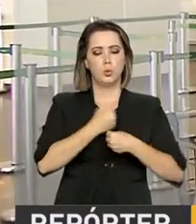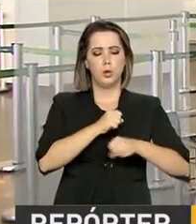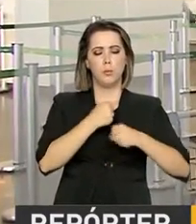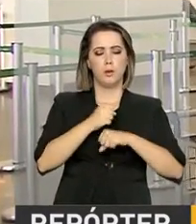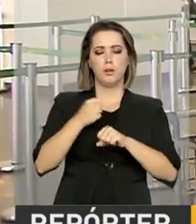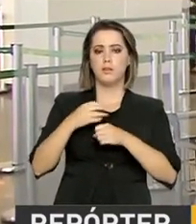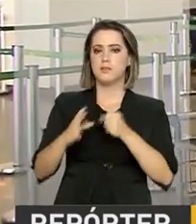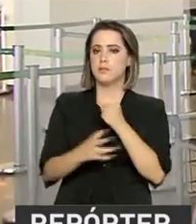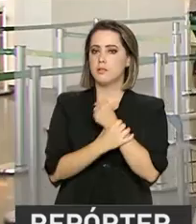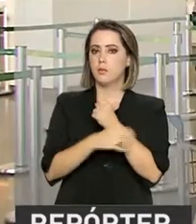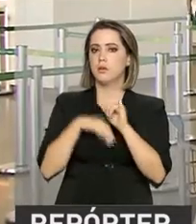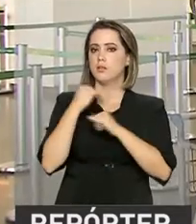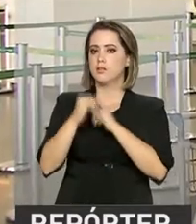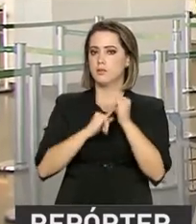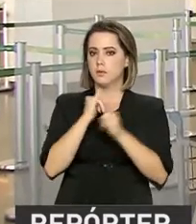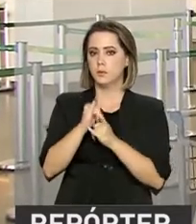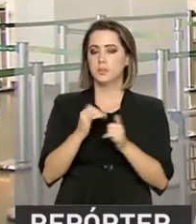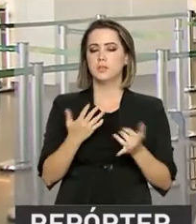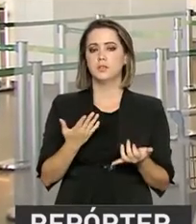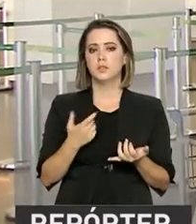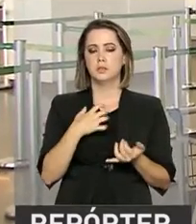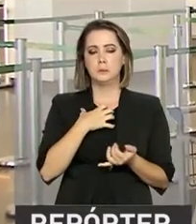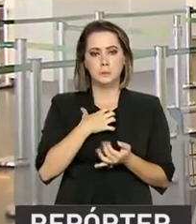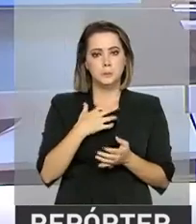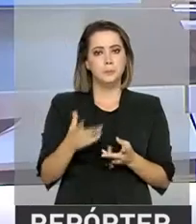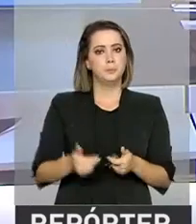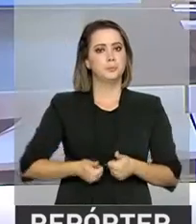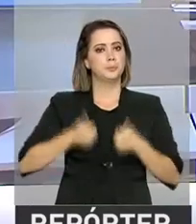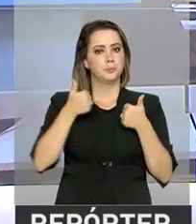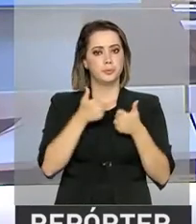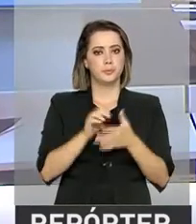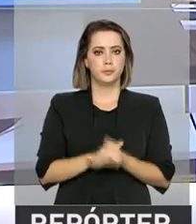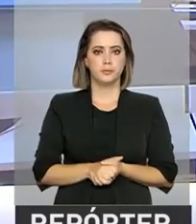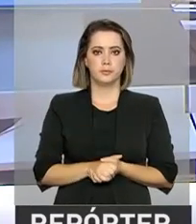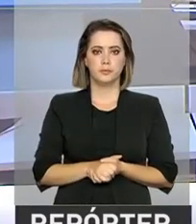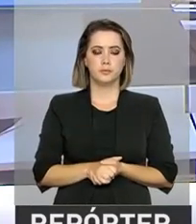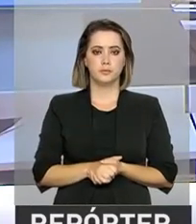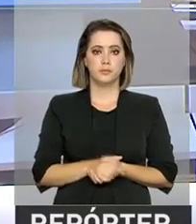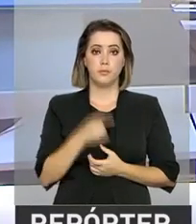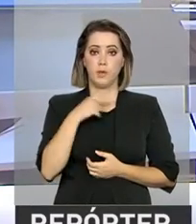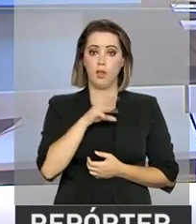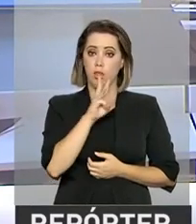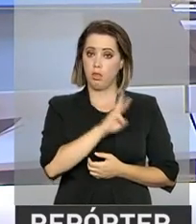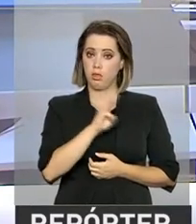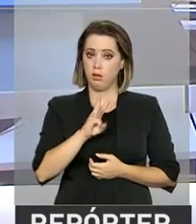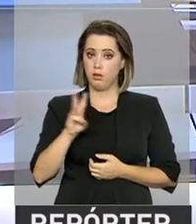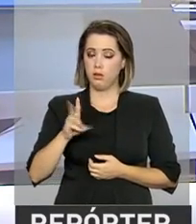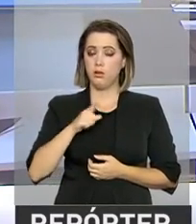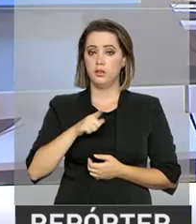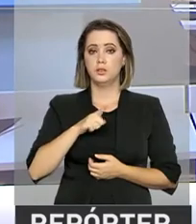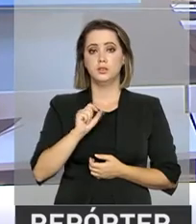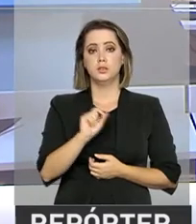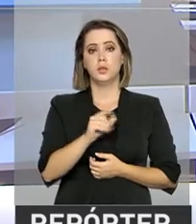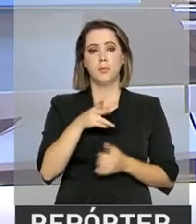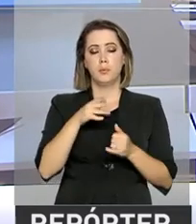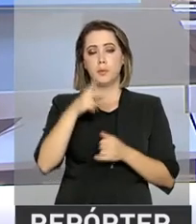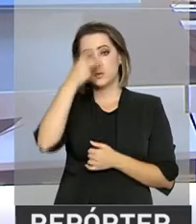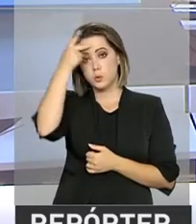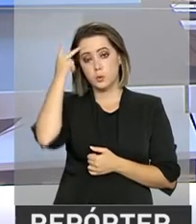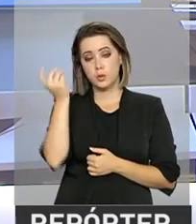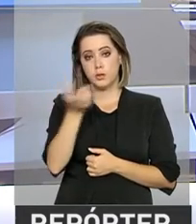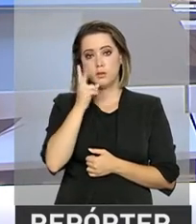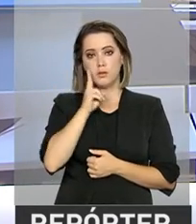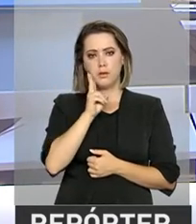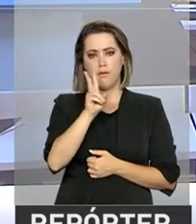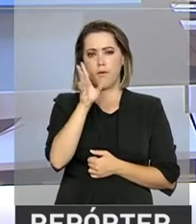organização, informação, senti melhoria, sim. E um portal na internet foi lançado para quem quiser acompanhar